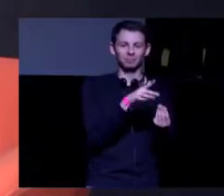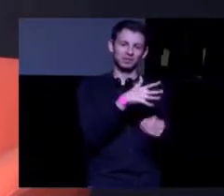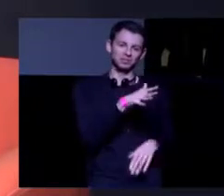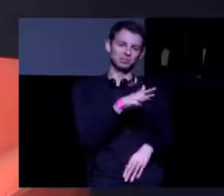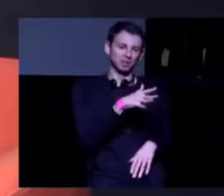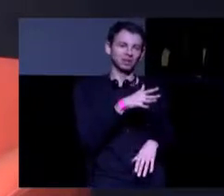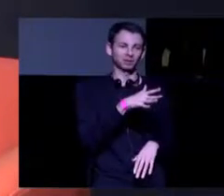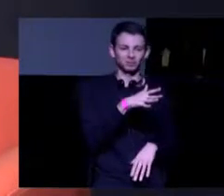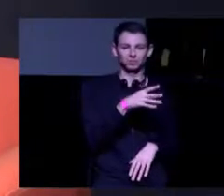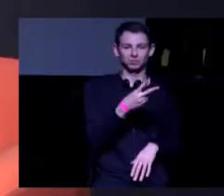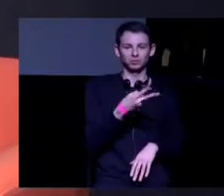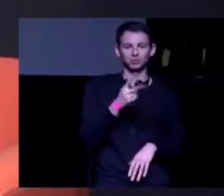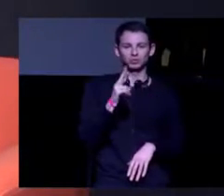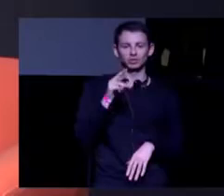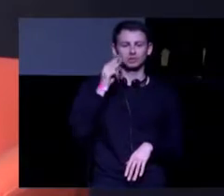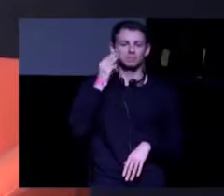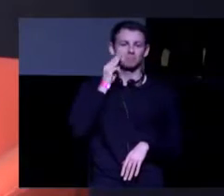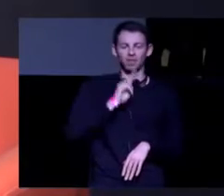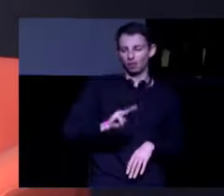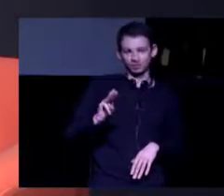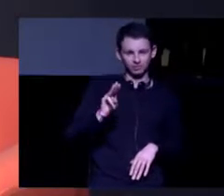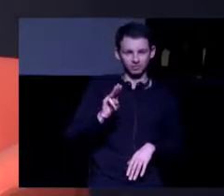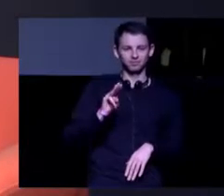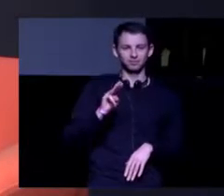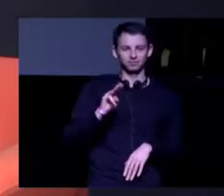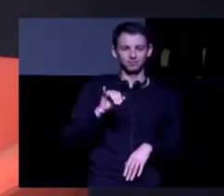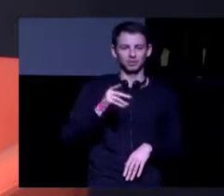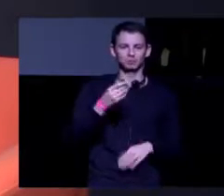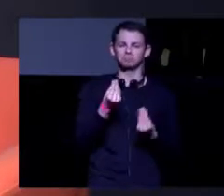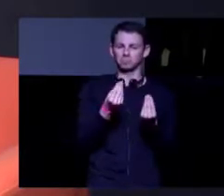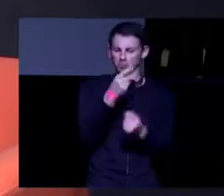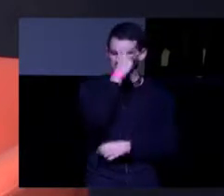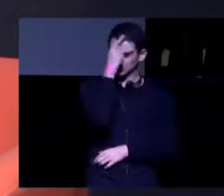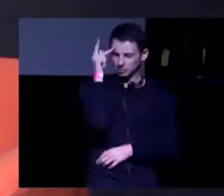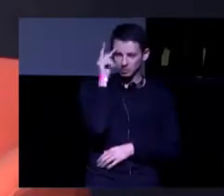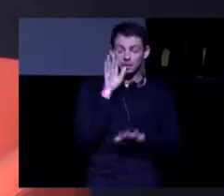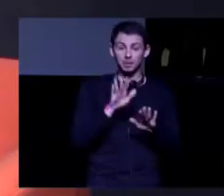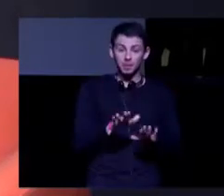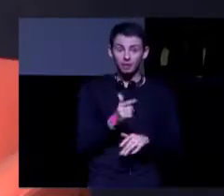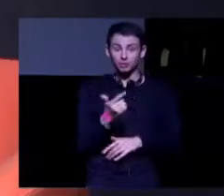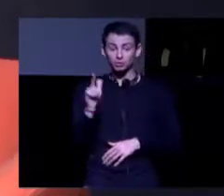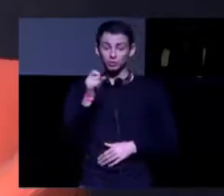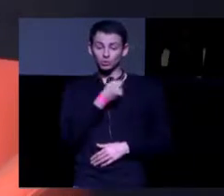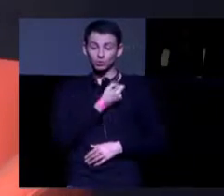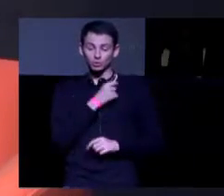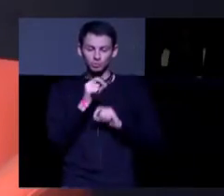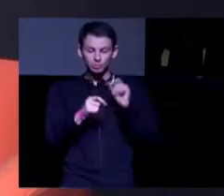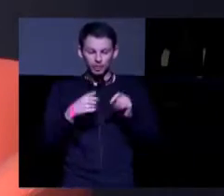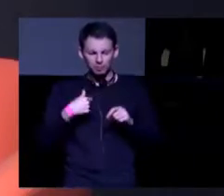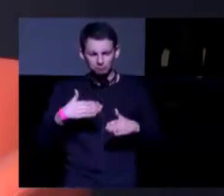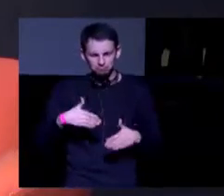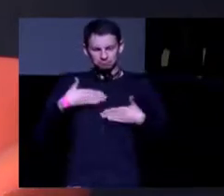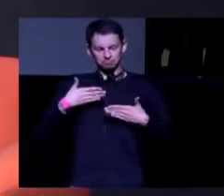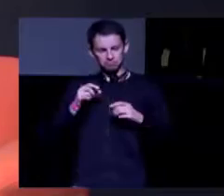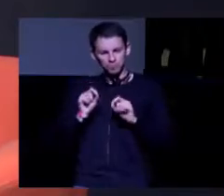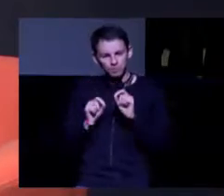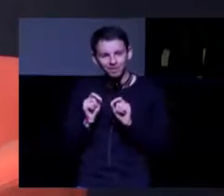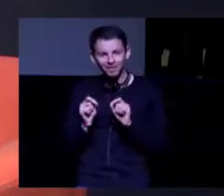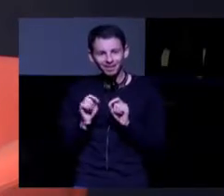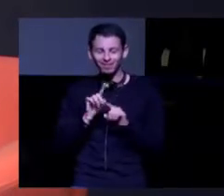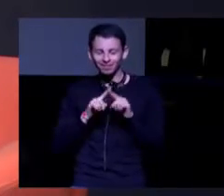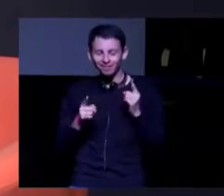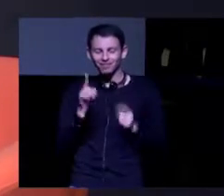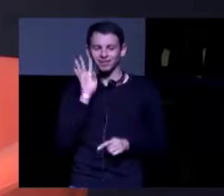2014. 2 milhões de pessoas, isso é muita gente. Mas um outro número que para mim é mais assustador ainda, e é mais legal